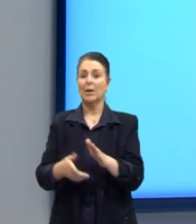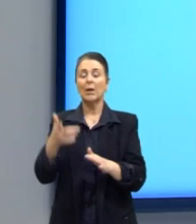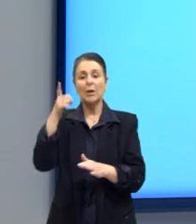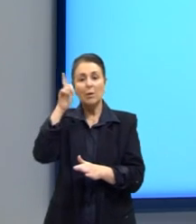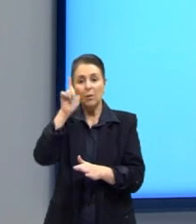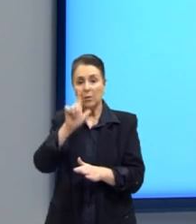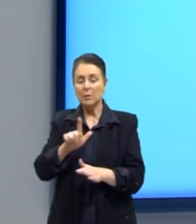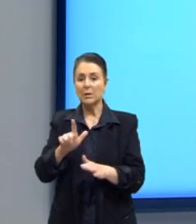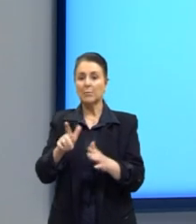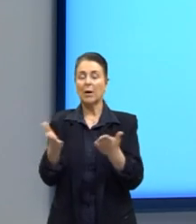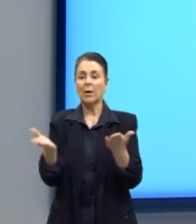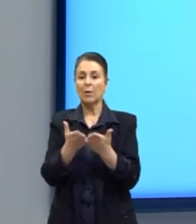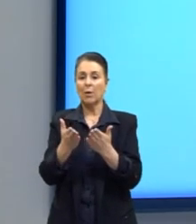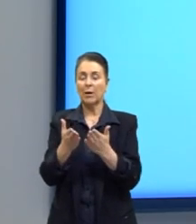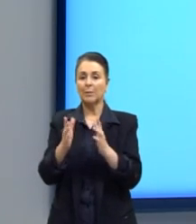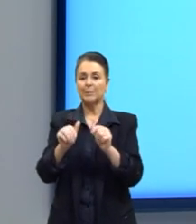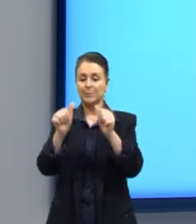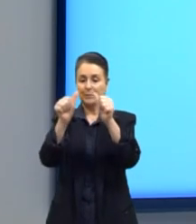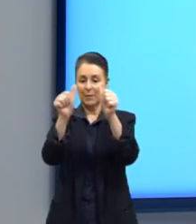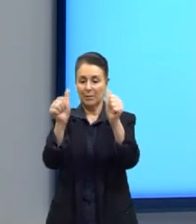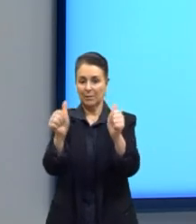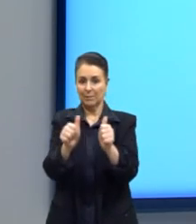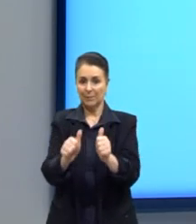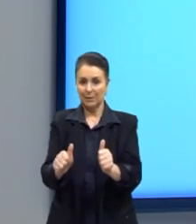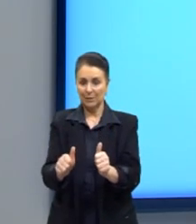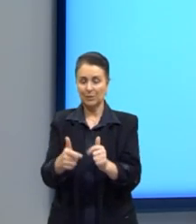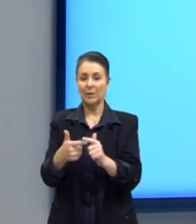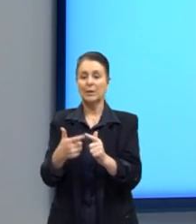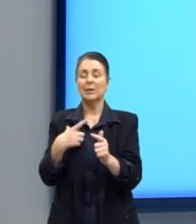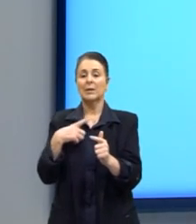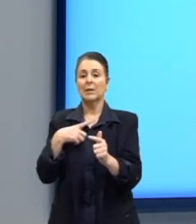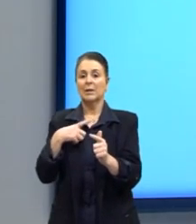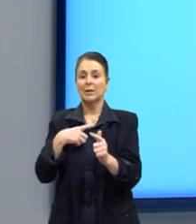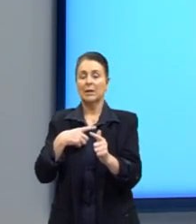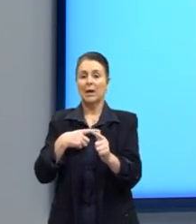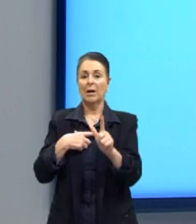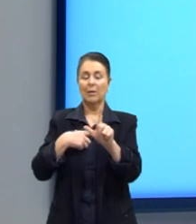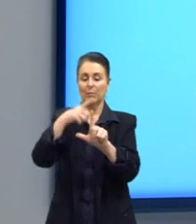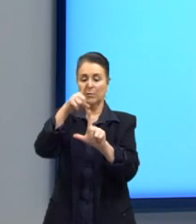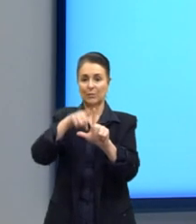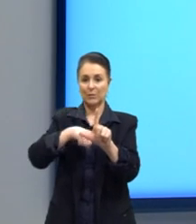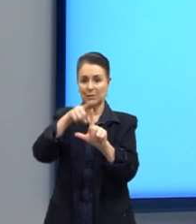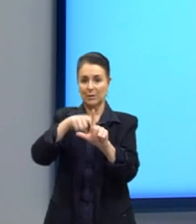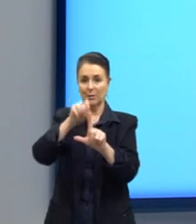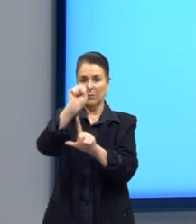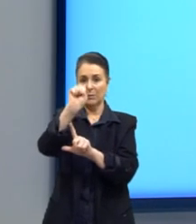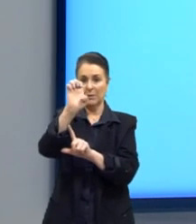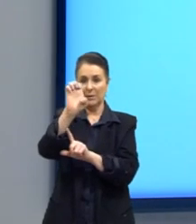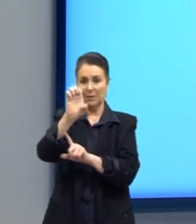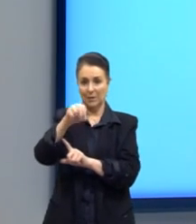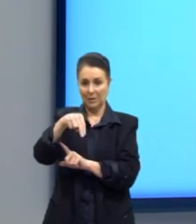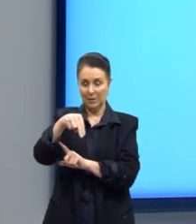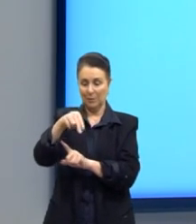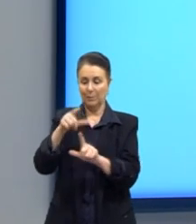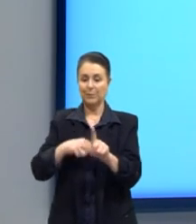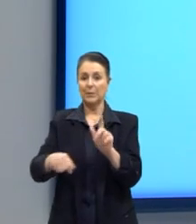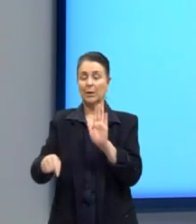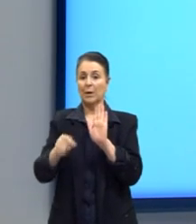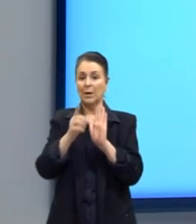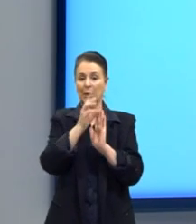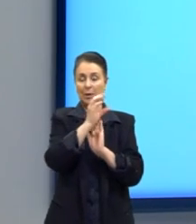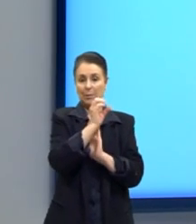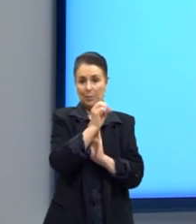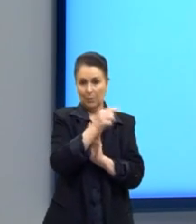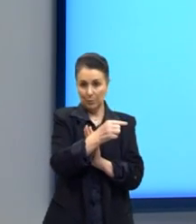determinar a imagem da função seno ela vai estar no intervalo de menos um até um Positivo né